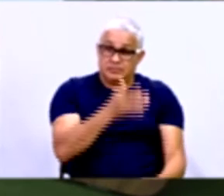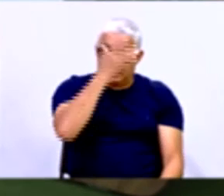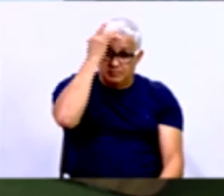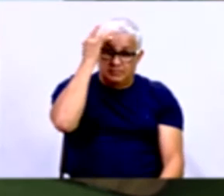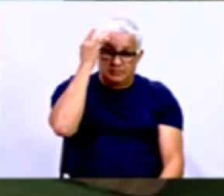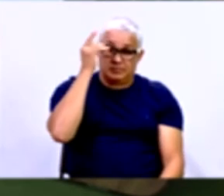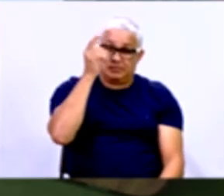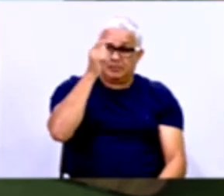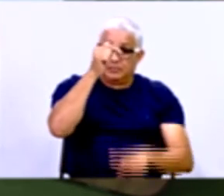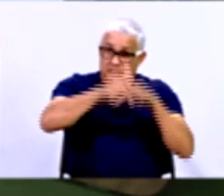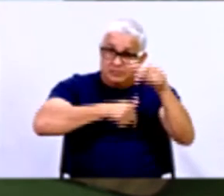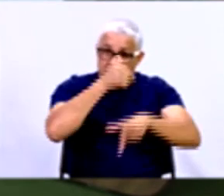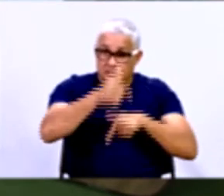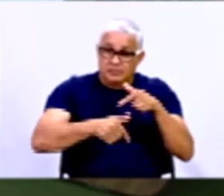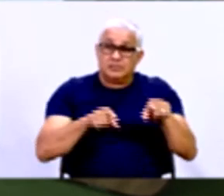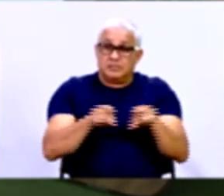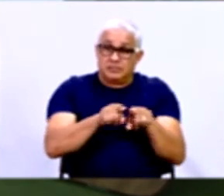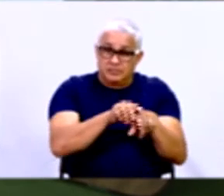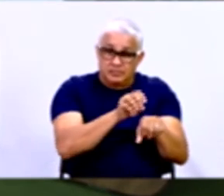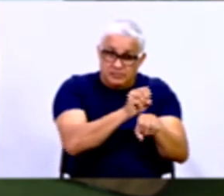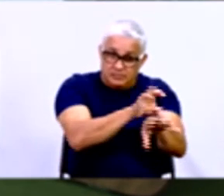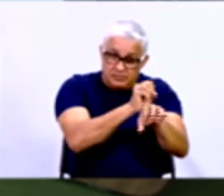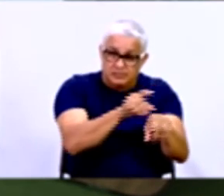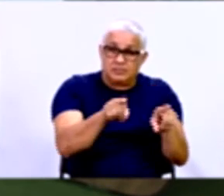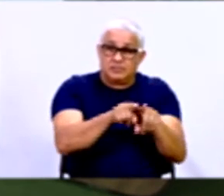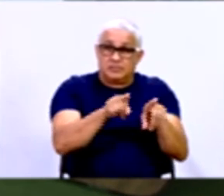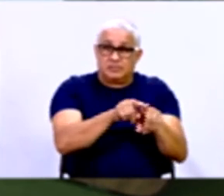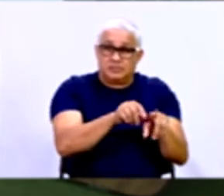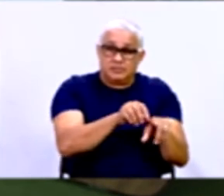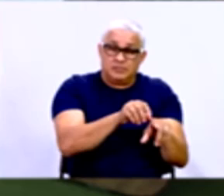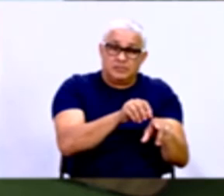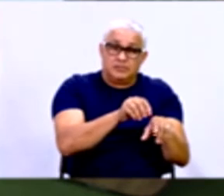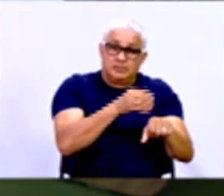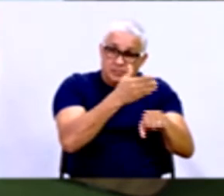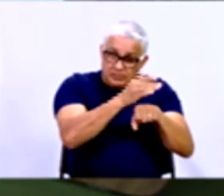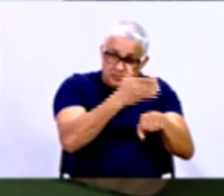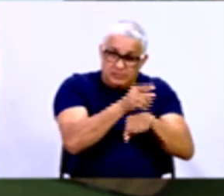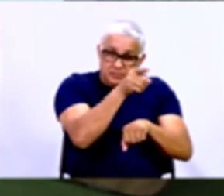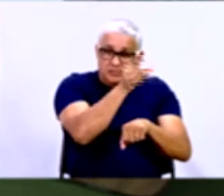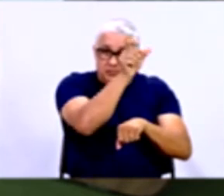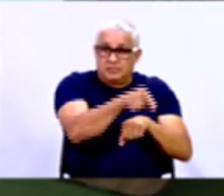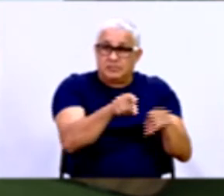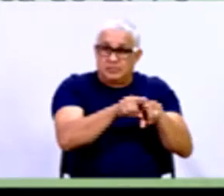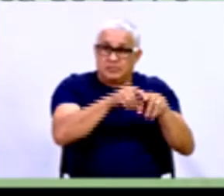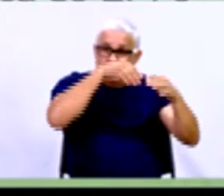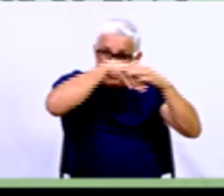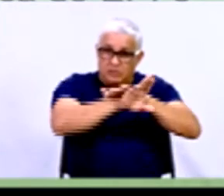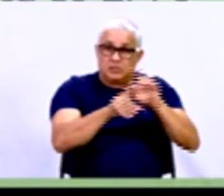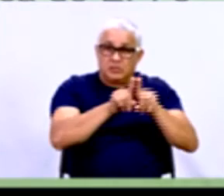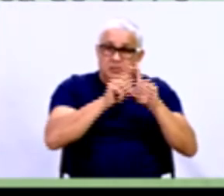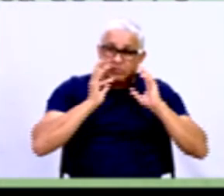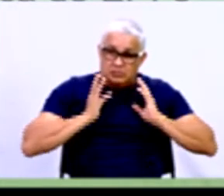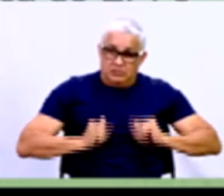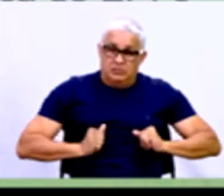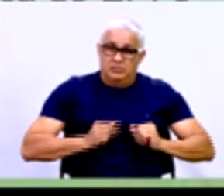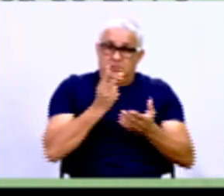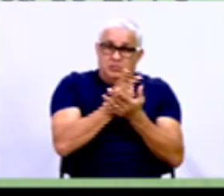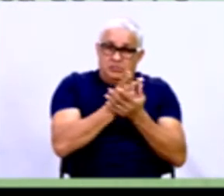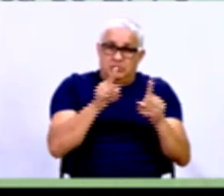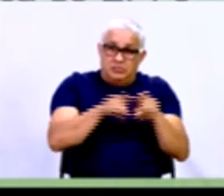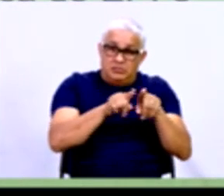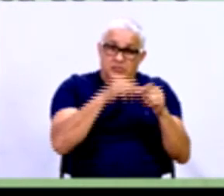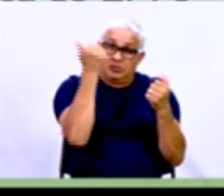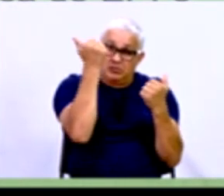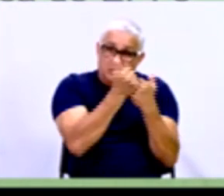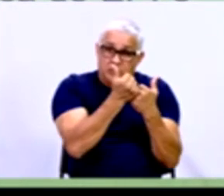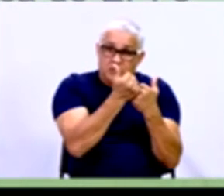é responsabilidade orientar e treinar quanto ao seu uso adequado, a guarda e conservação, né? E também substituí-lo,